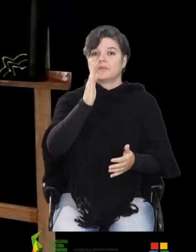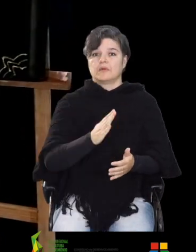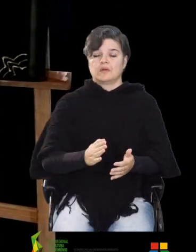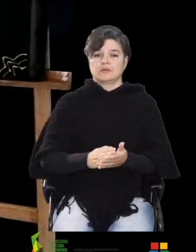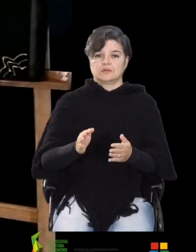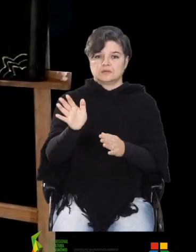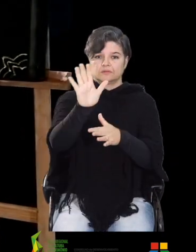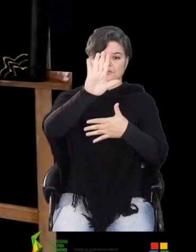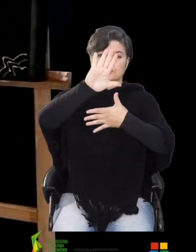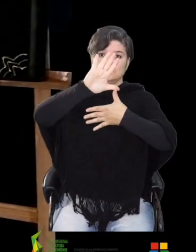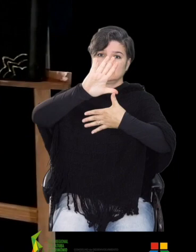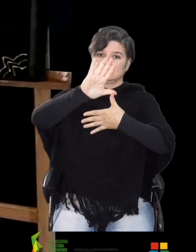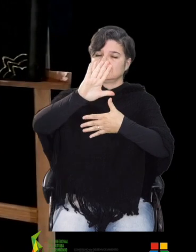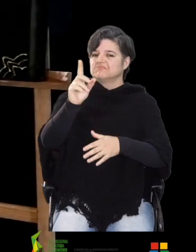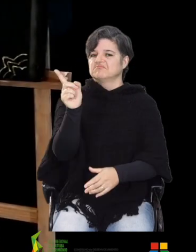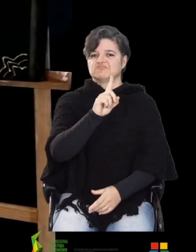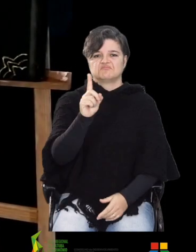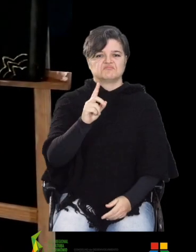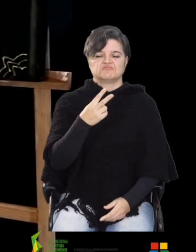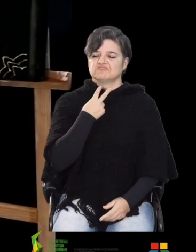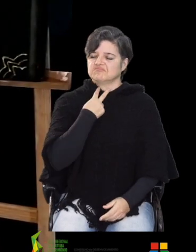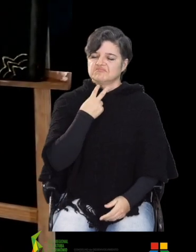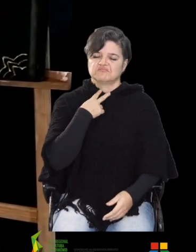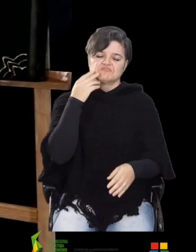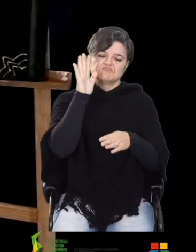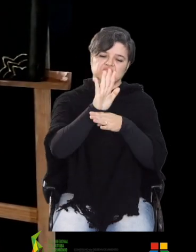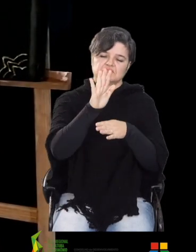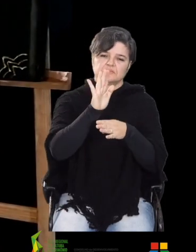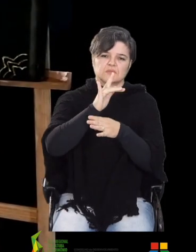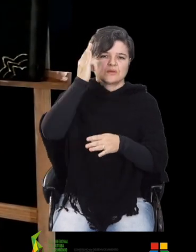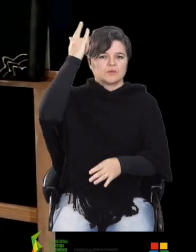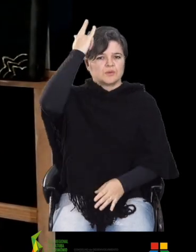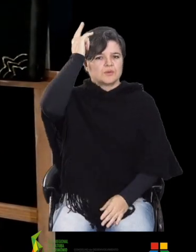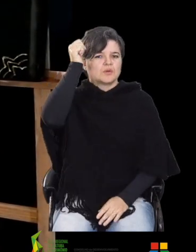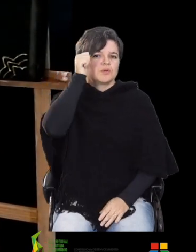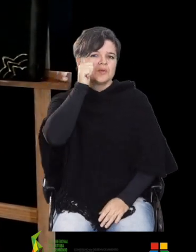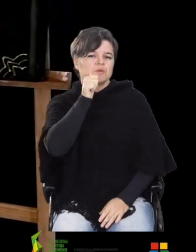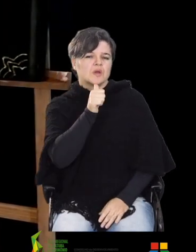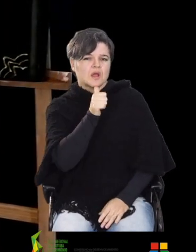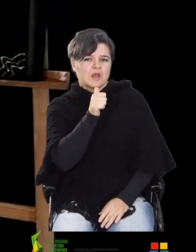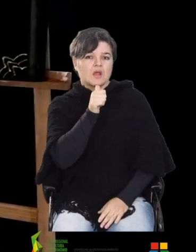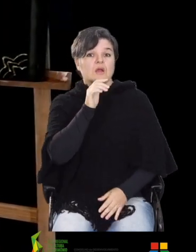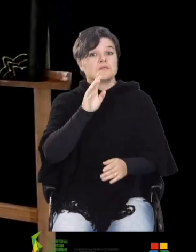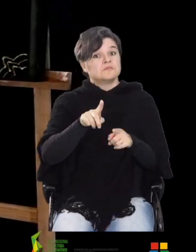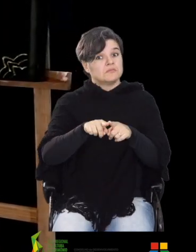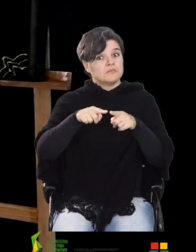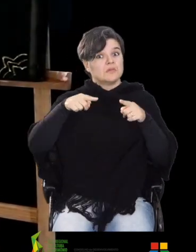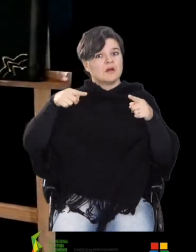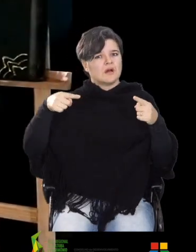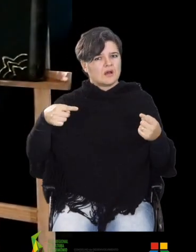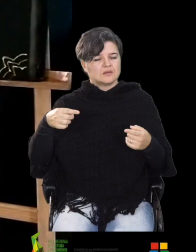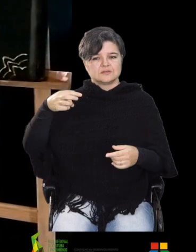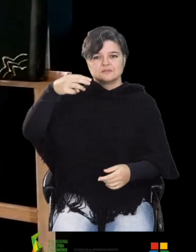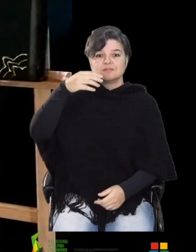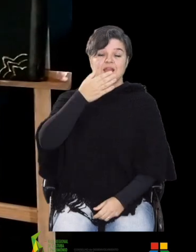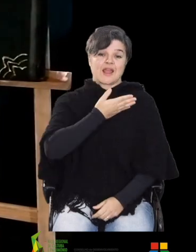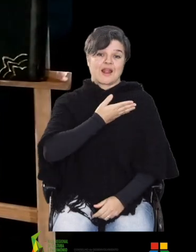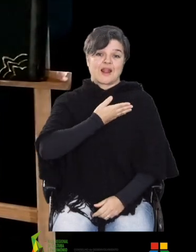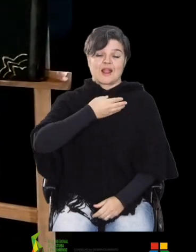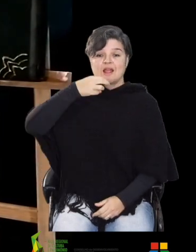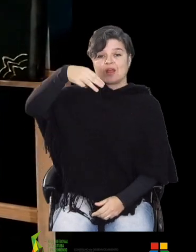ninguém conseguia a princesinha curar até que uma manhã morena